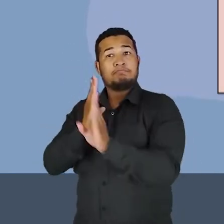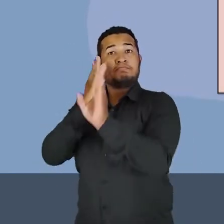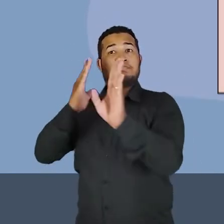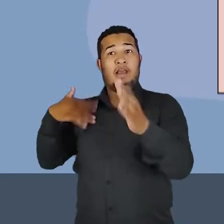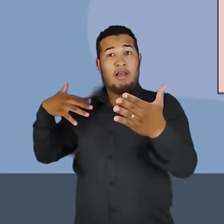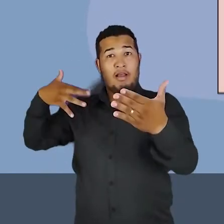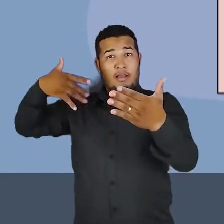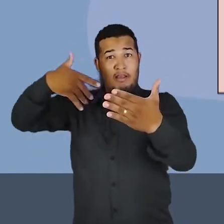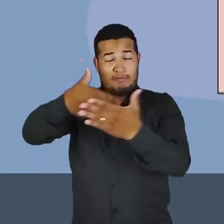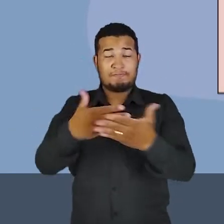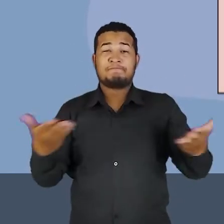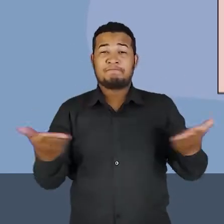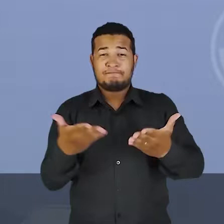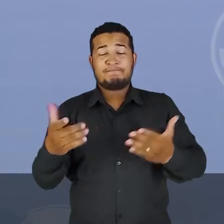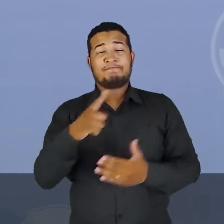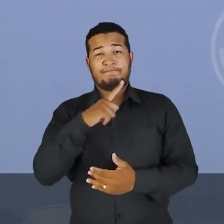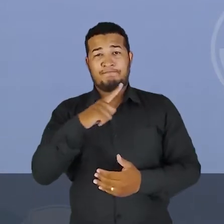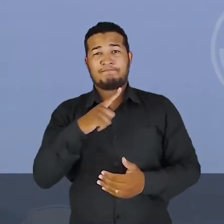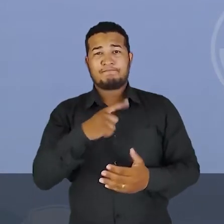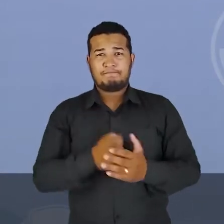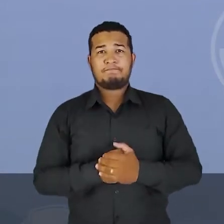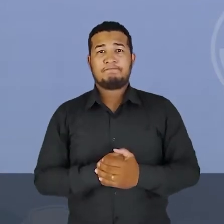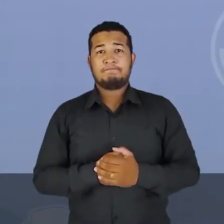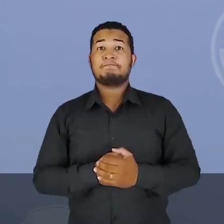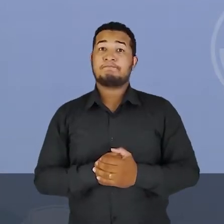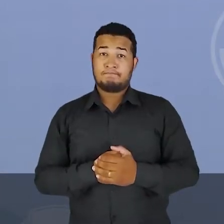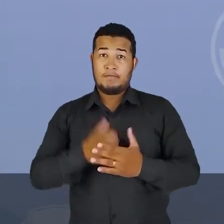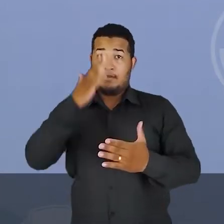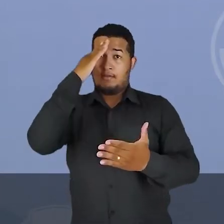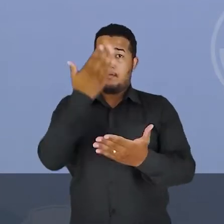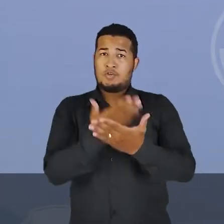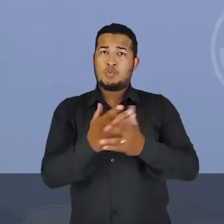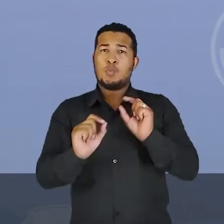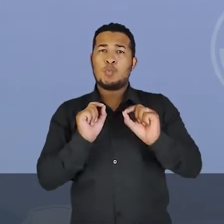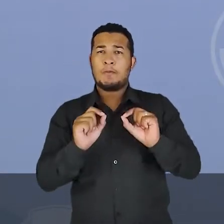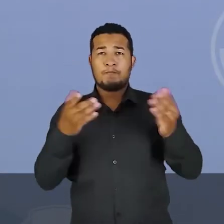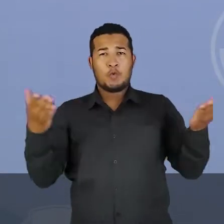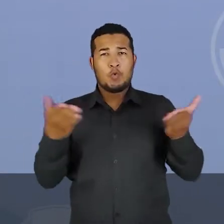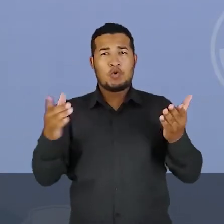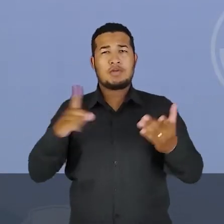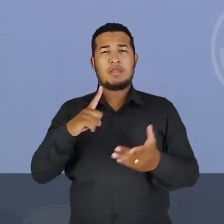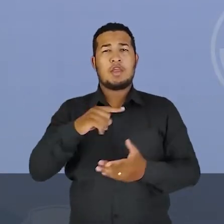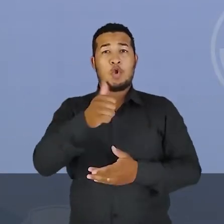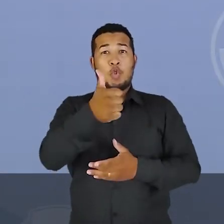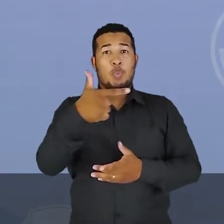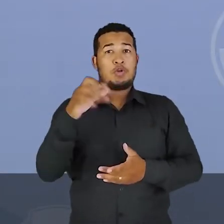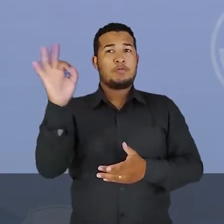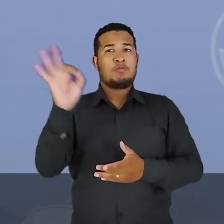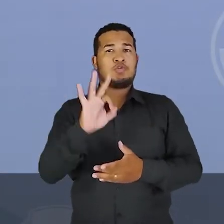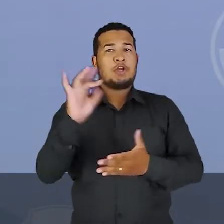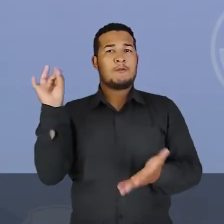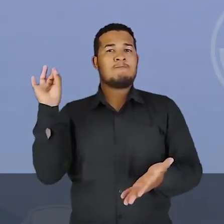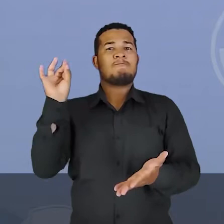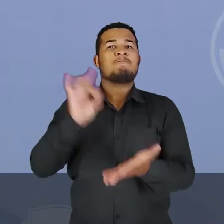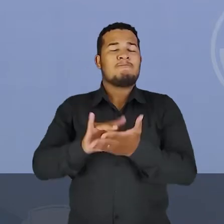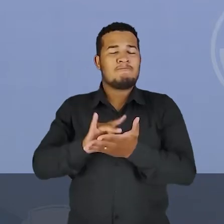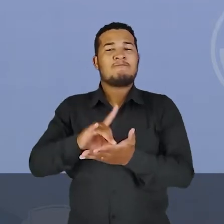atual, certo? Então, olha para mim aqui, acredita-se que hoje temos apenas 12% da nossa